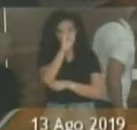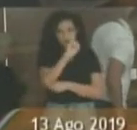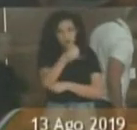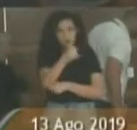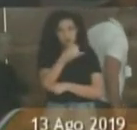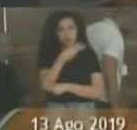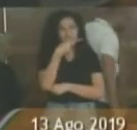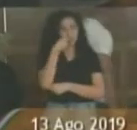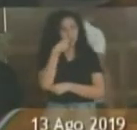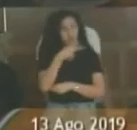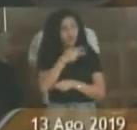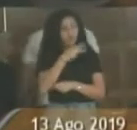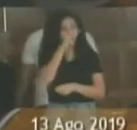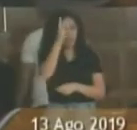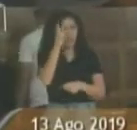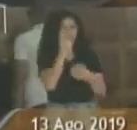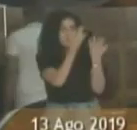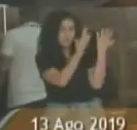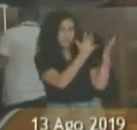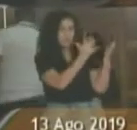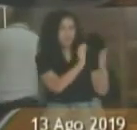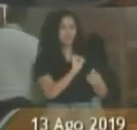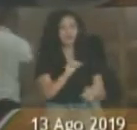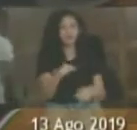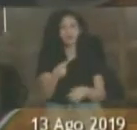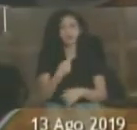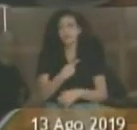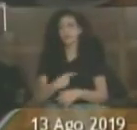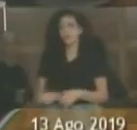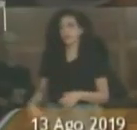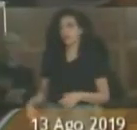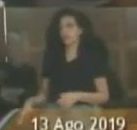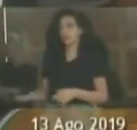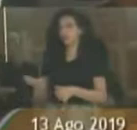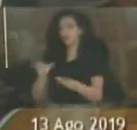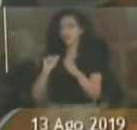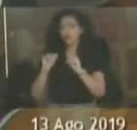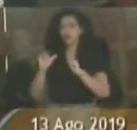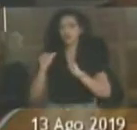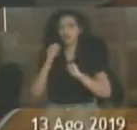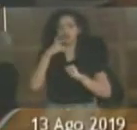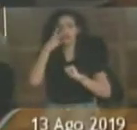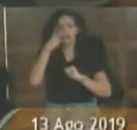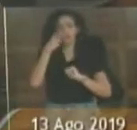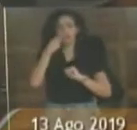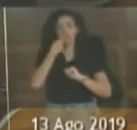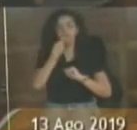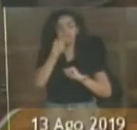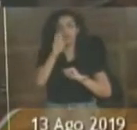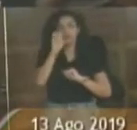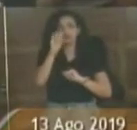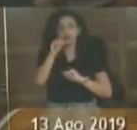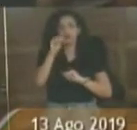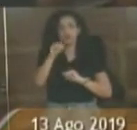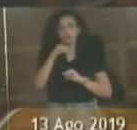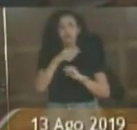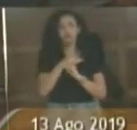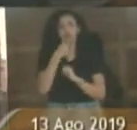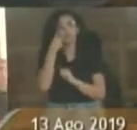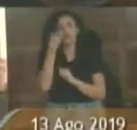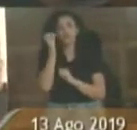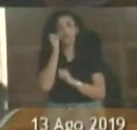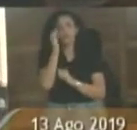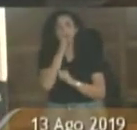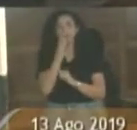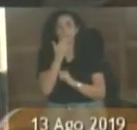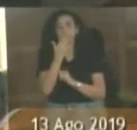pelo vereador Camu. Em seguida, o senhor presidente em exercício passou a chamar os vereadores que falariam pelo expediente, a saber: Tite Brasil,